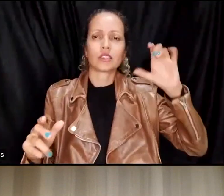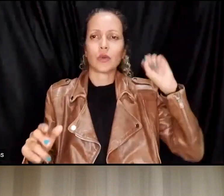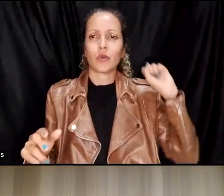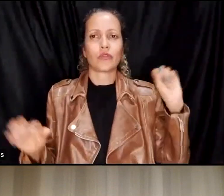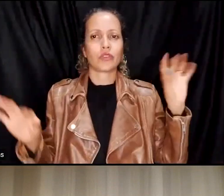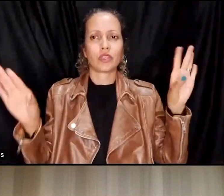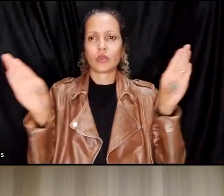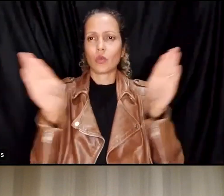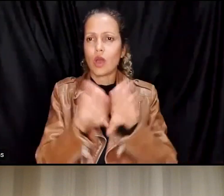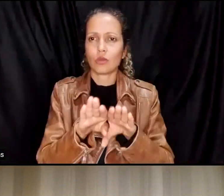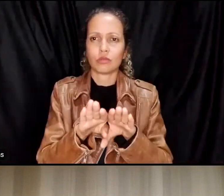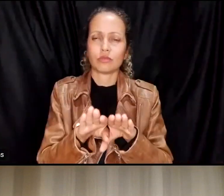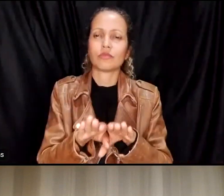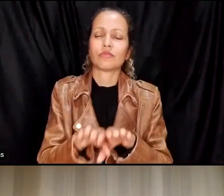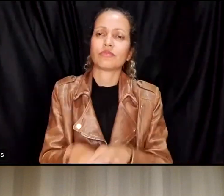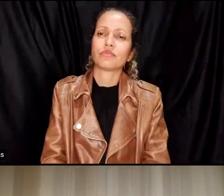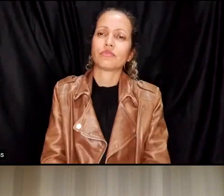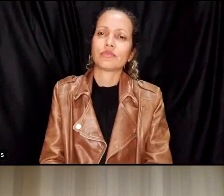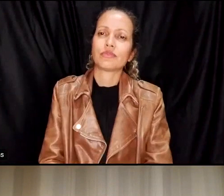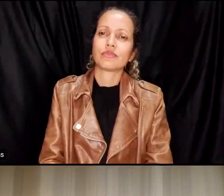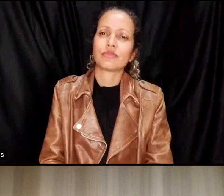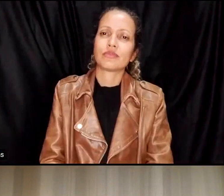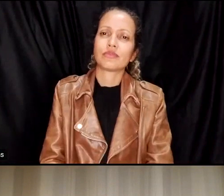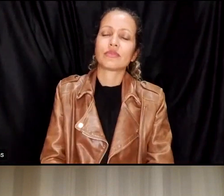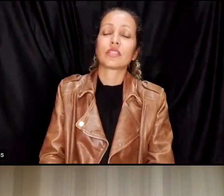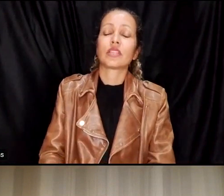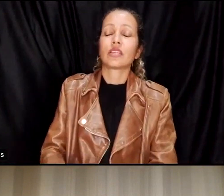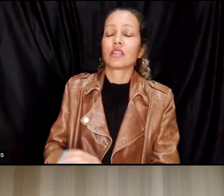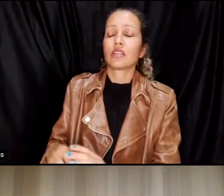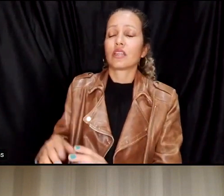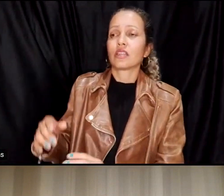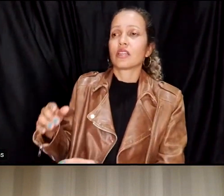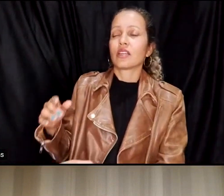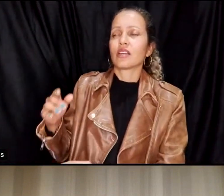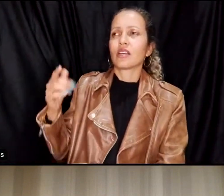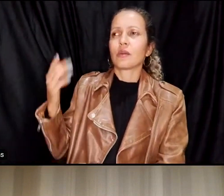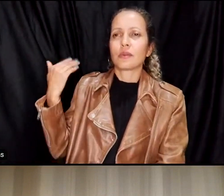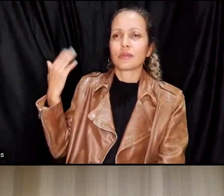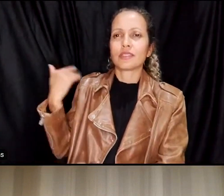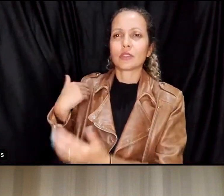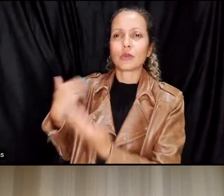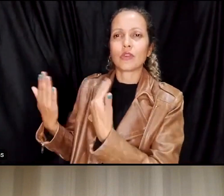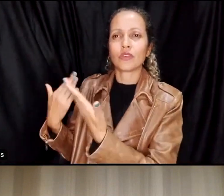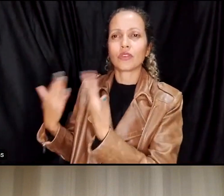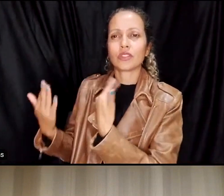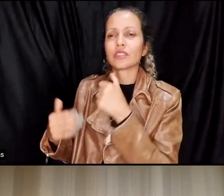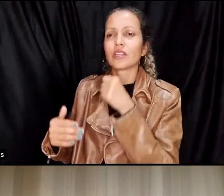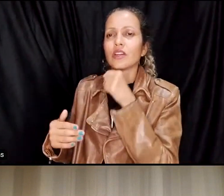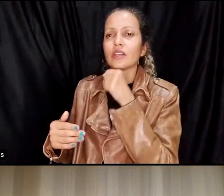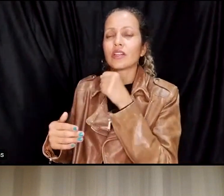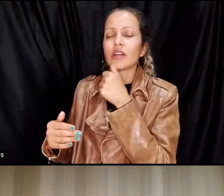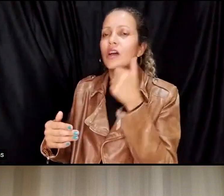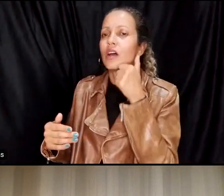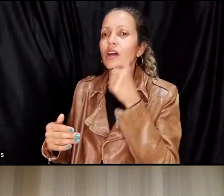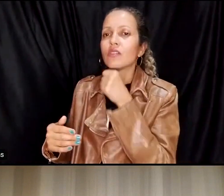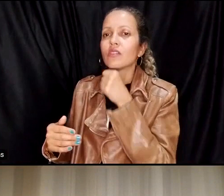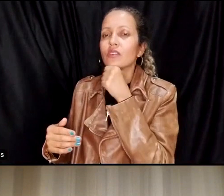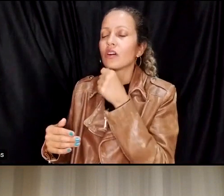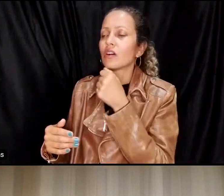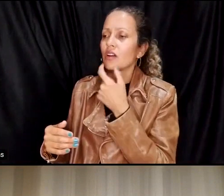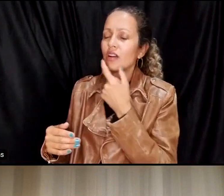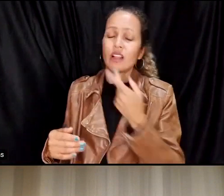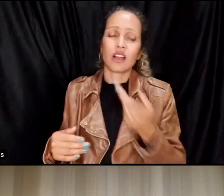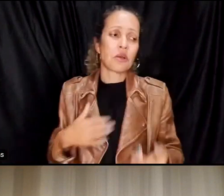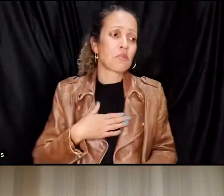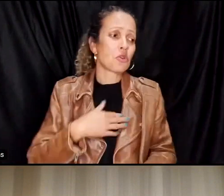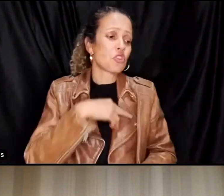ai, meu netinho nasceu surdo e aí você via que estava doendo falar e eu já